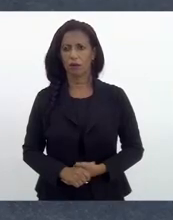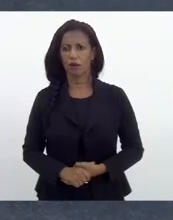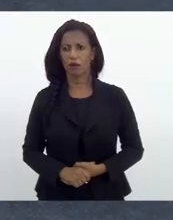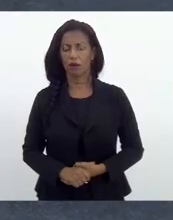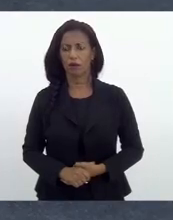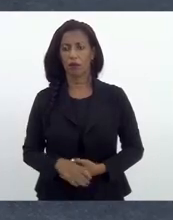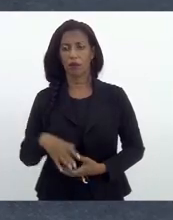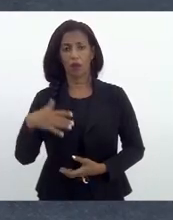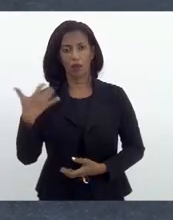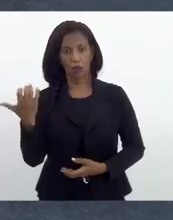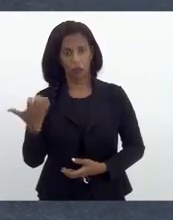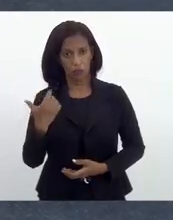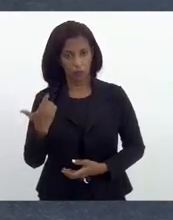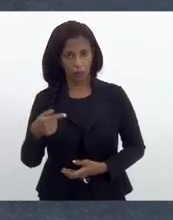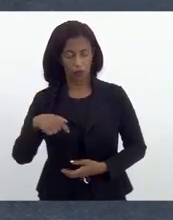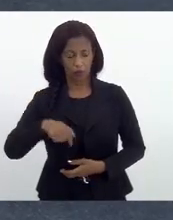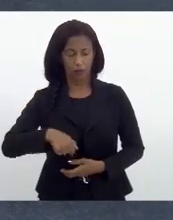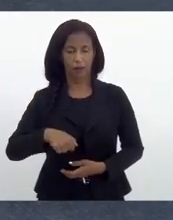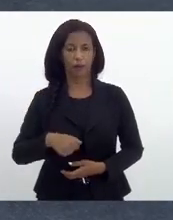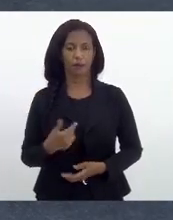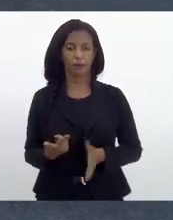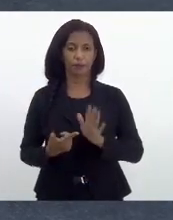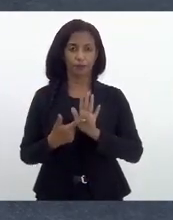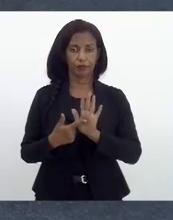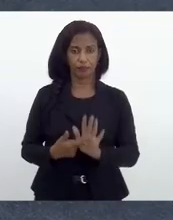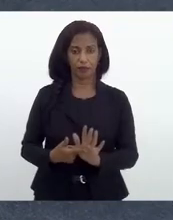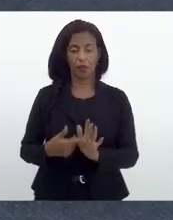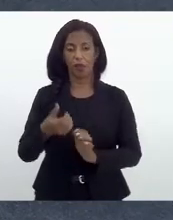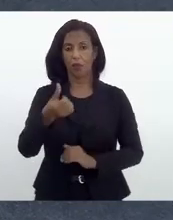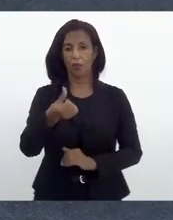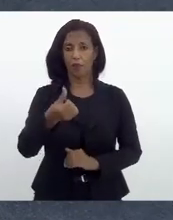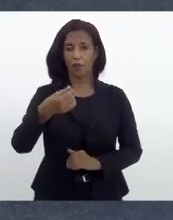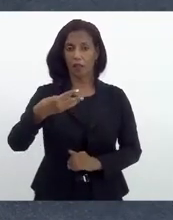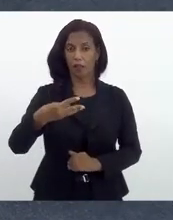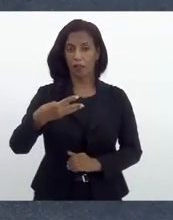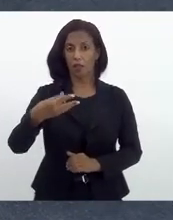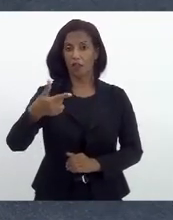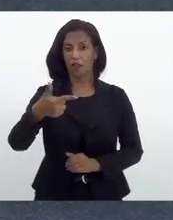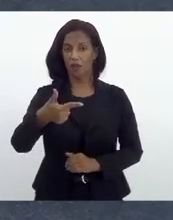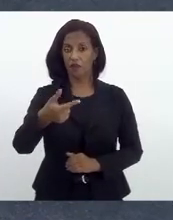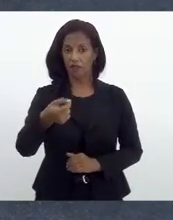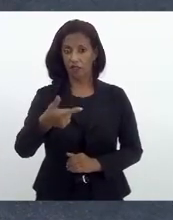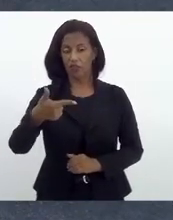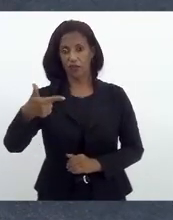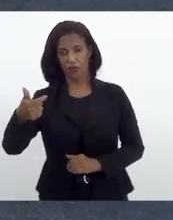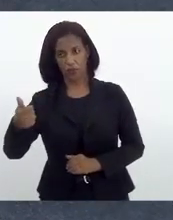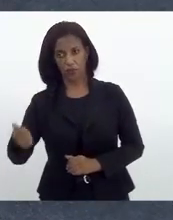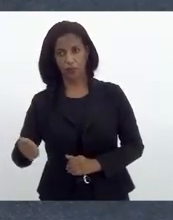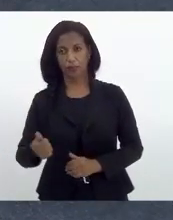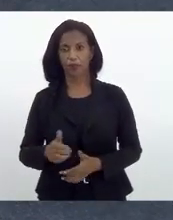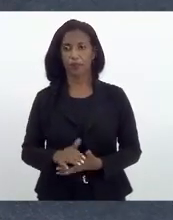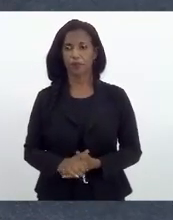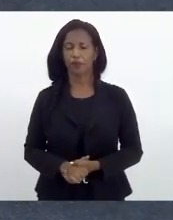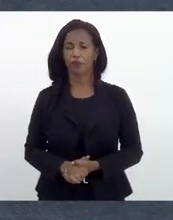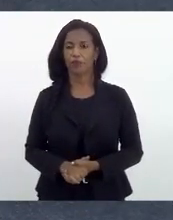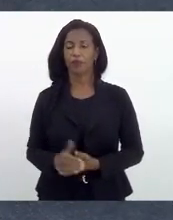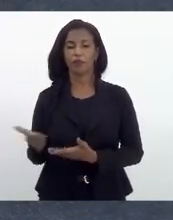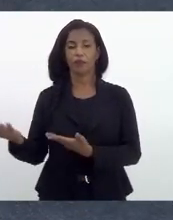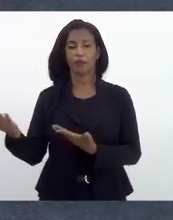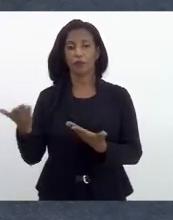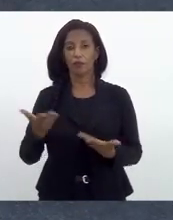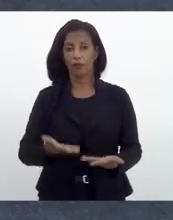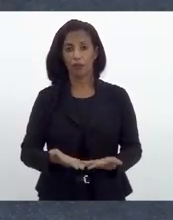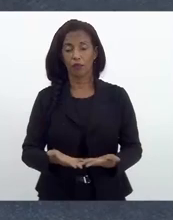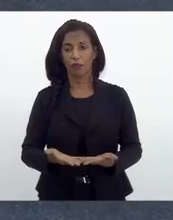tentando ponderar com relação ao 63 de 2021 trazendo um